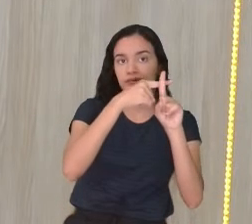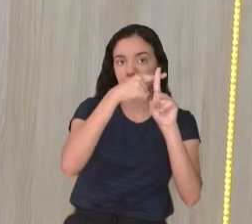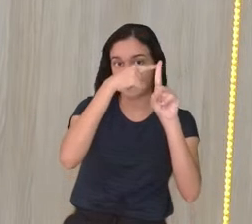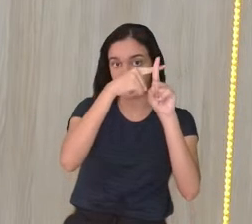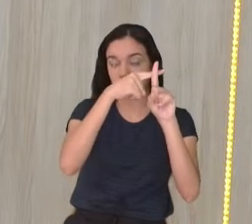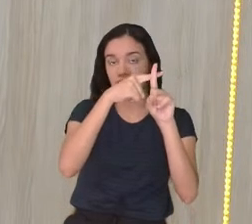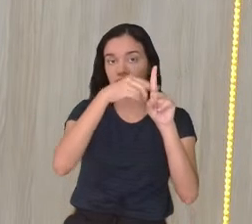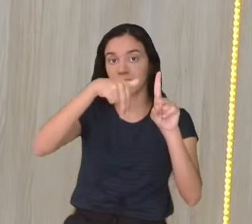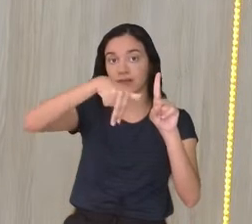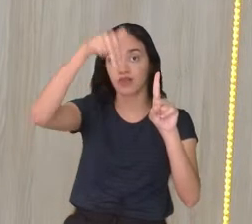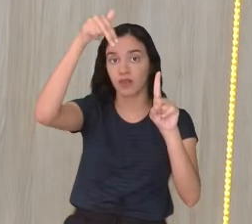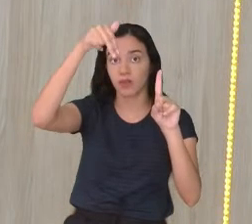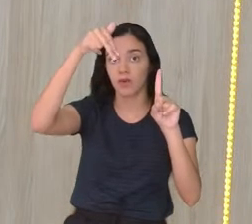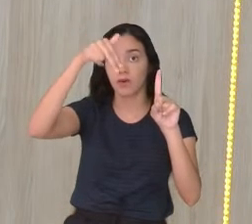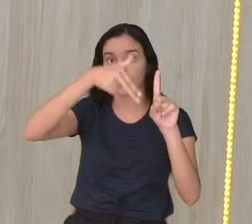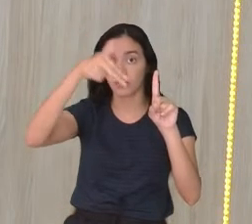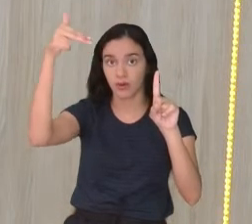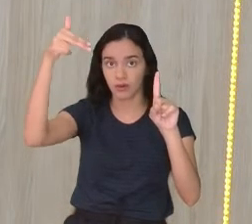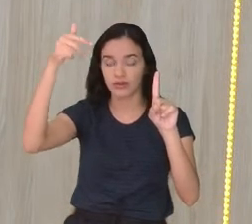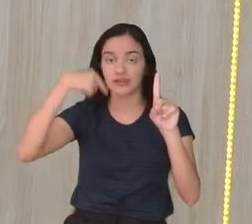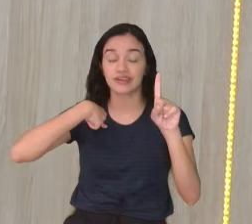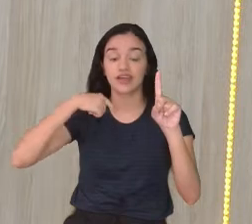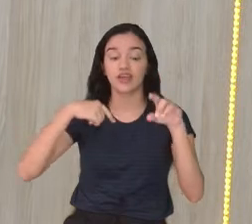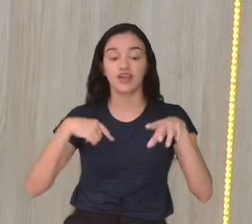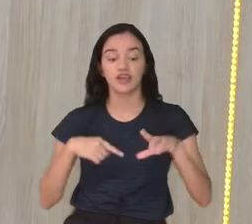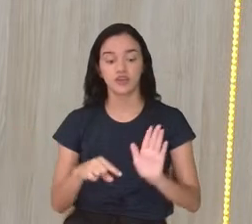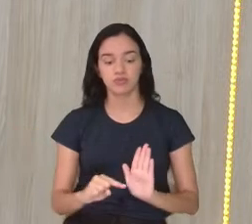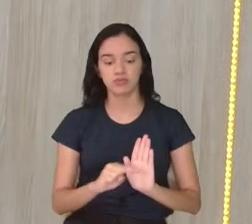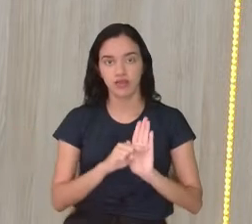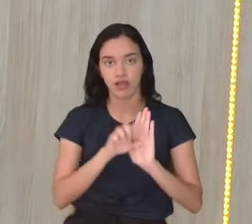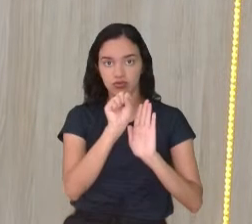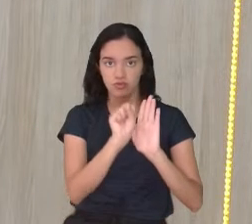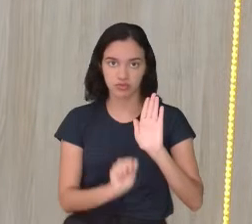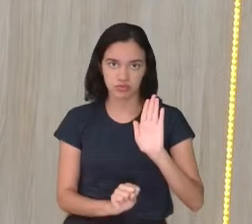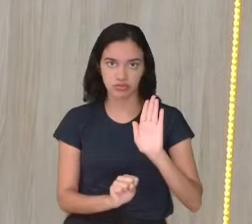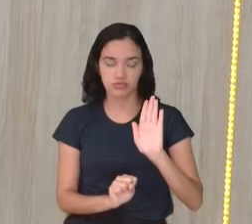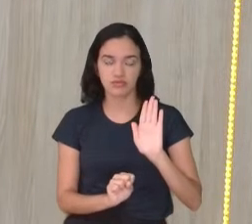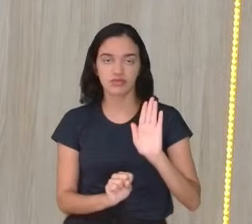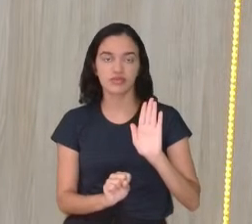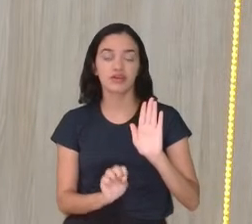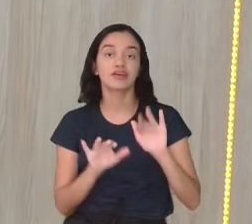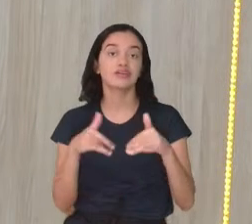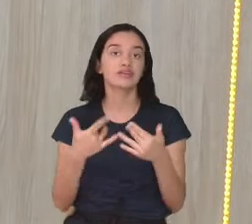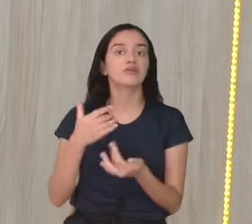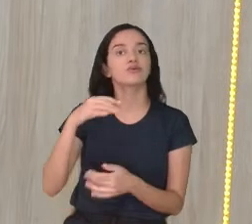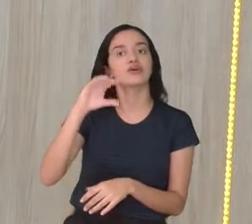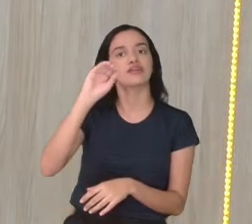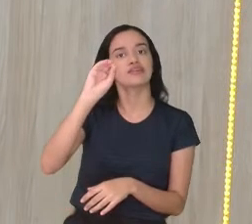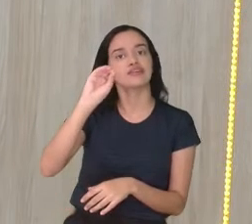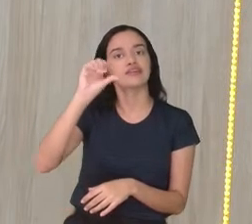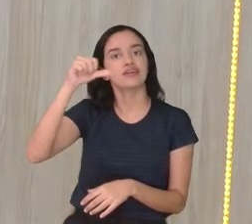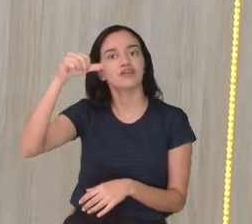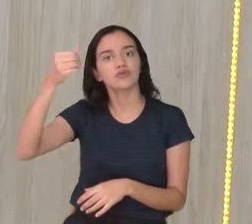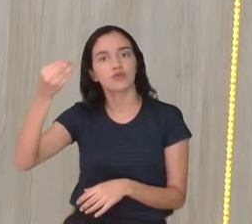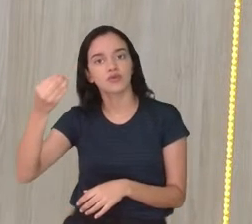sul, negativamente, de 0 a 90 para cima e de 0 a 90 para baixo,